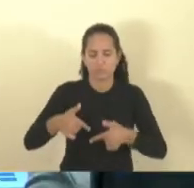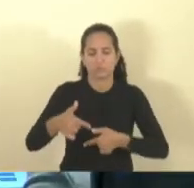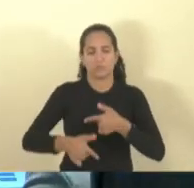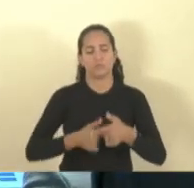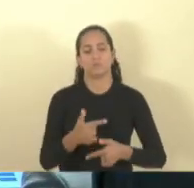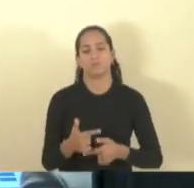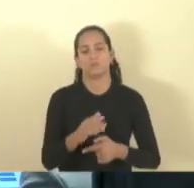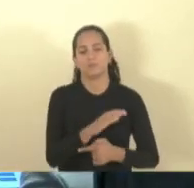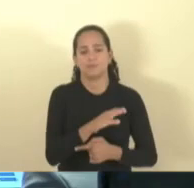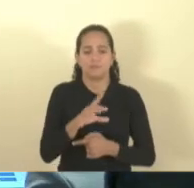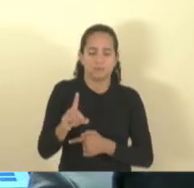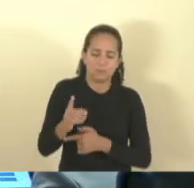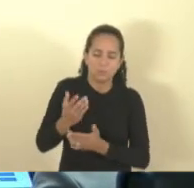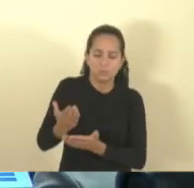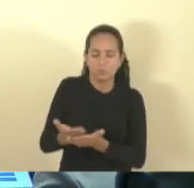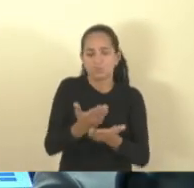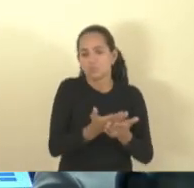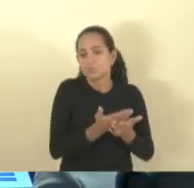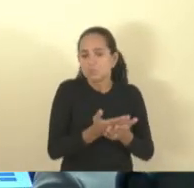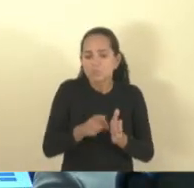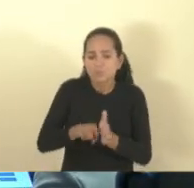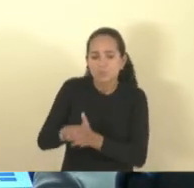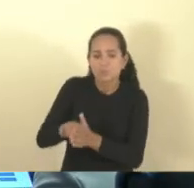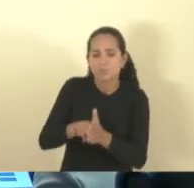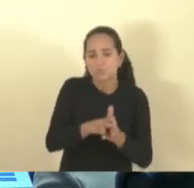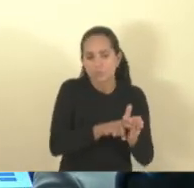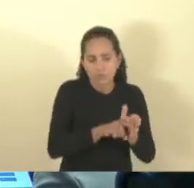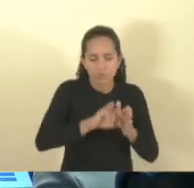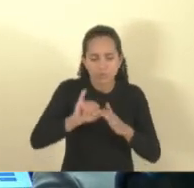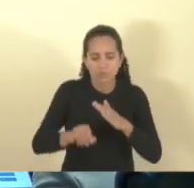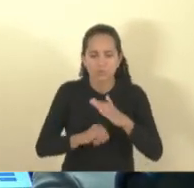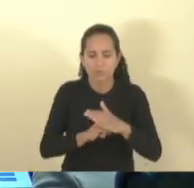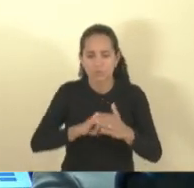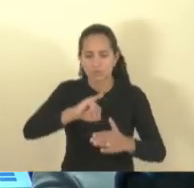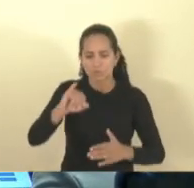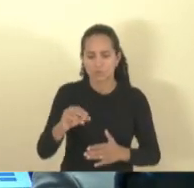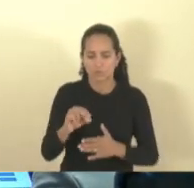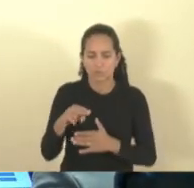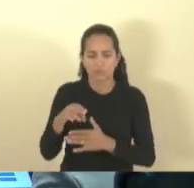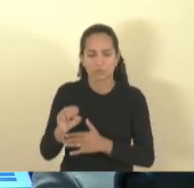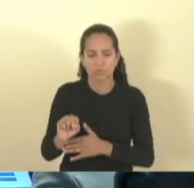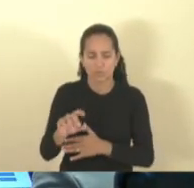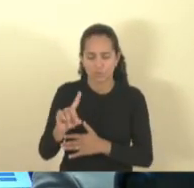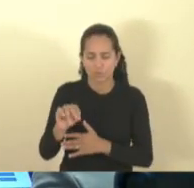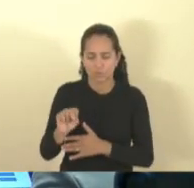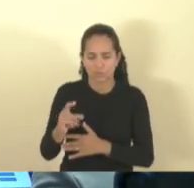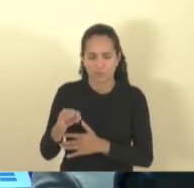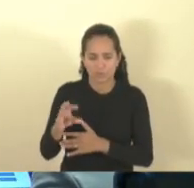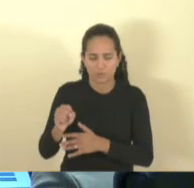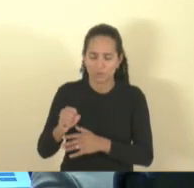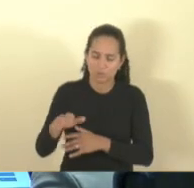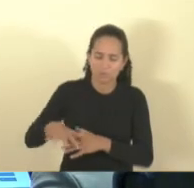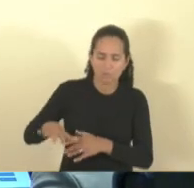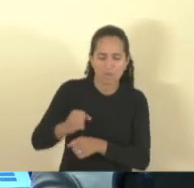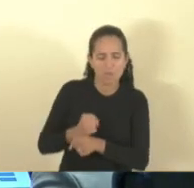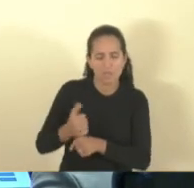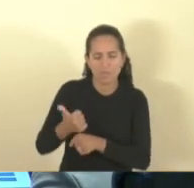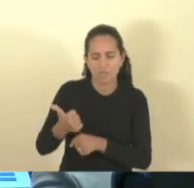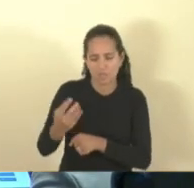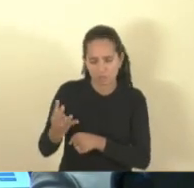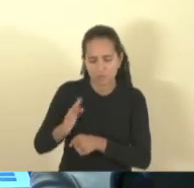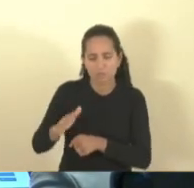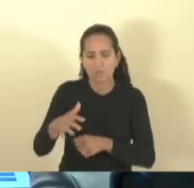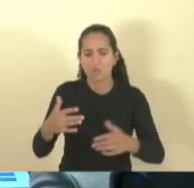de estudos territoriais do Instituto Jones dos Santos Neves há quase 14 anos, na área de planejamento urbano